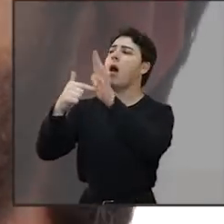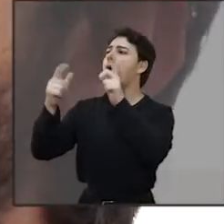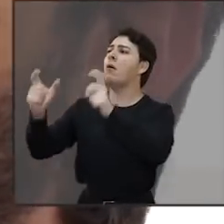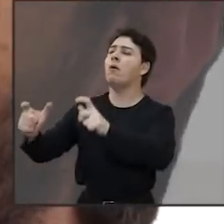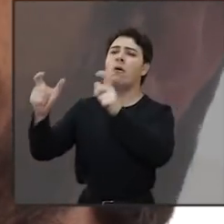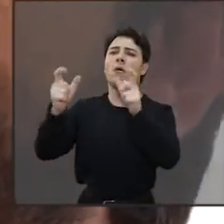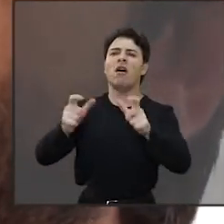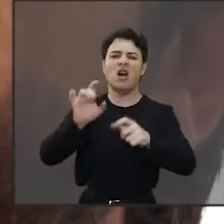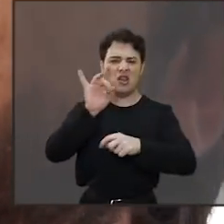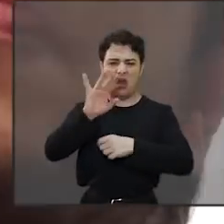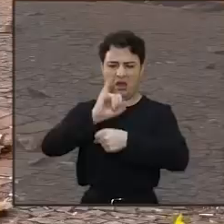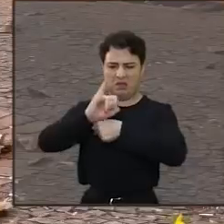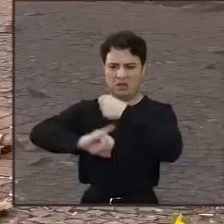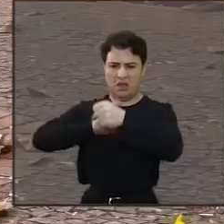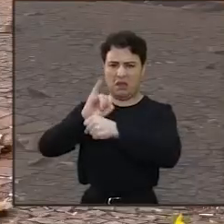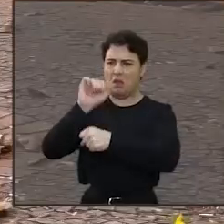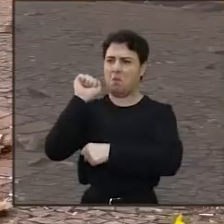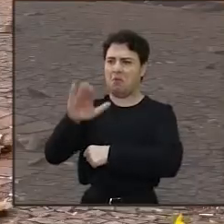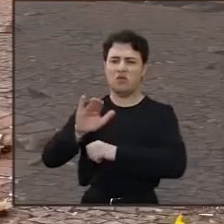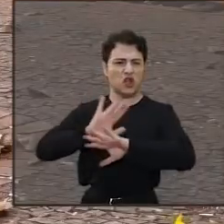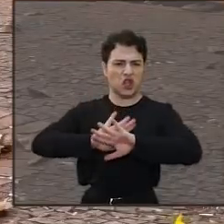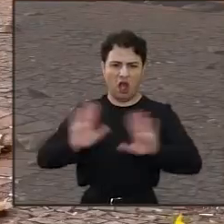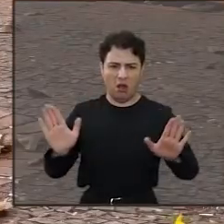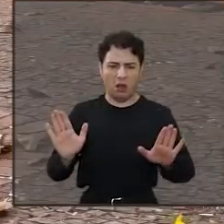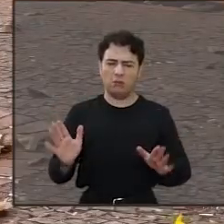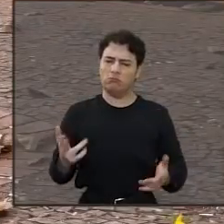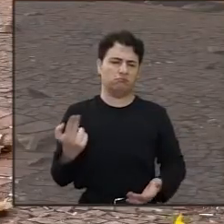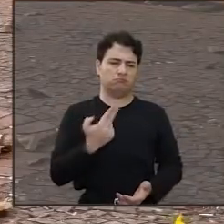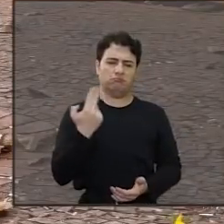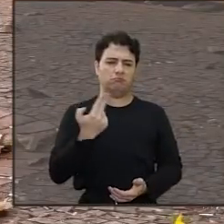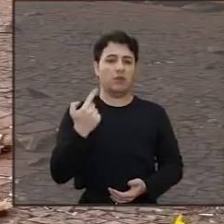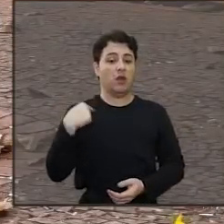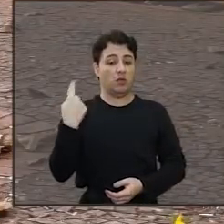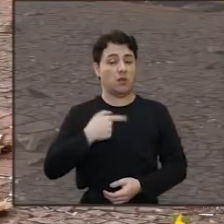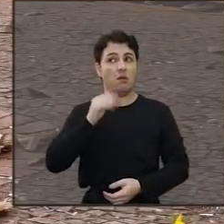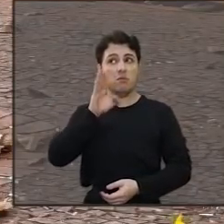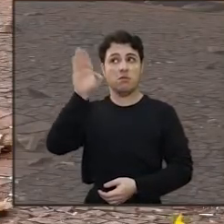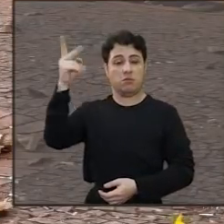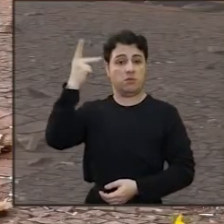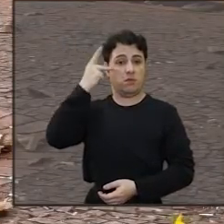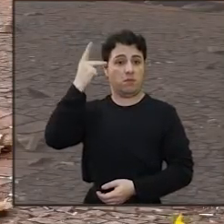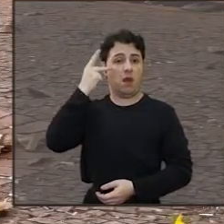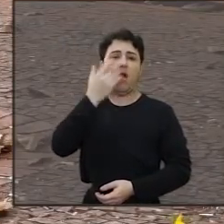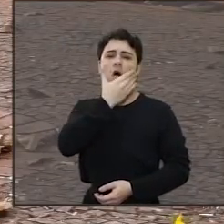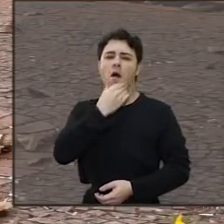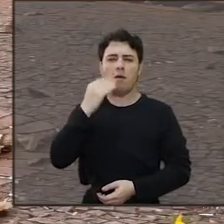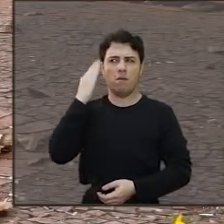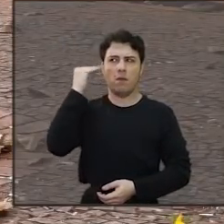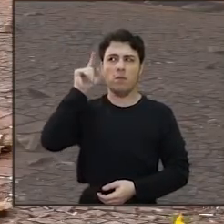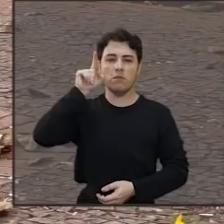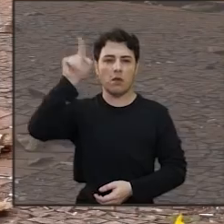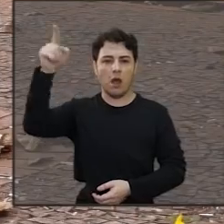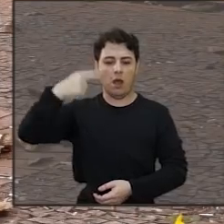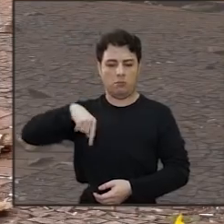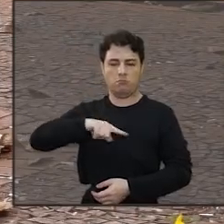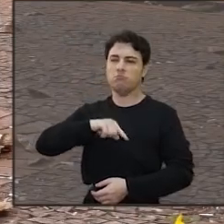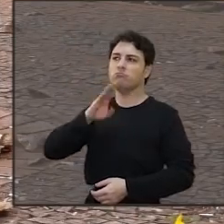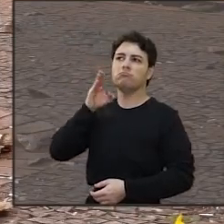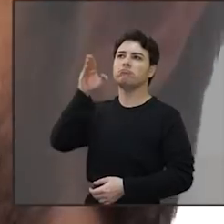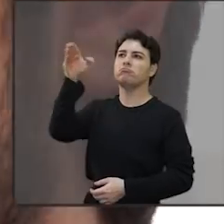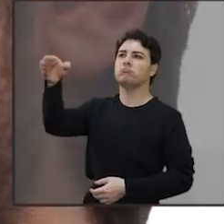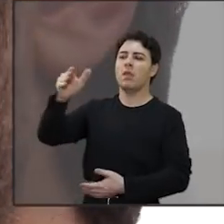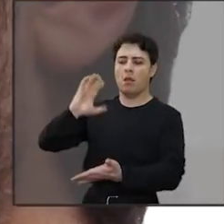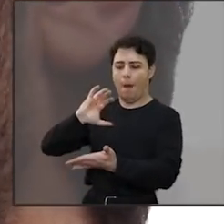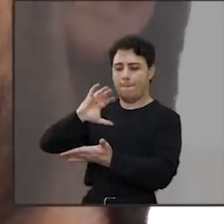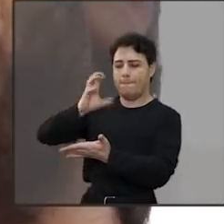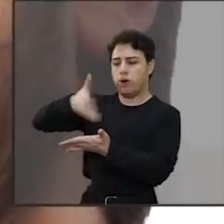vai expor esse som para a galera? Vai pôr na internet e já era? Não é bem assim, né? Então a gente foi atrás de uma produção legal em São Paulo, foi atrás do Rick Bonadio,